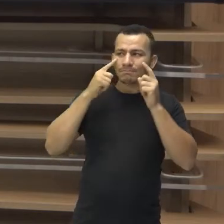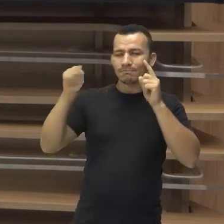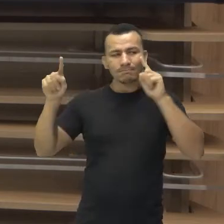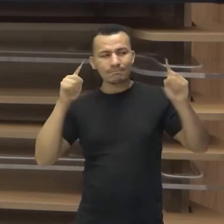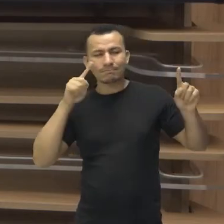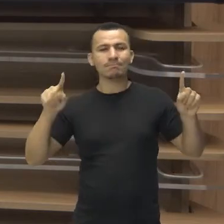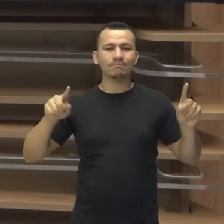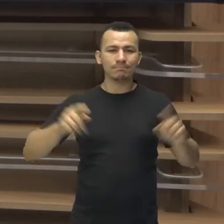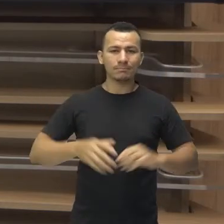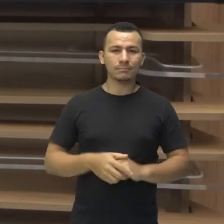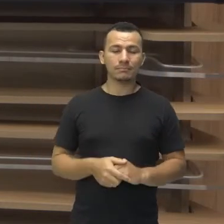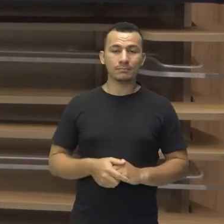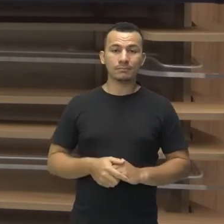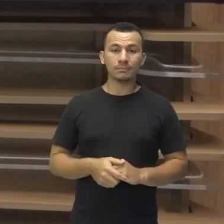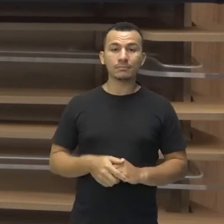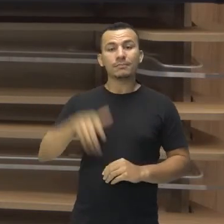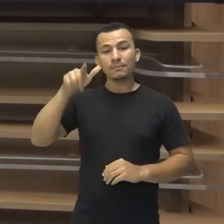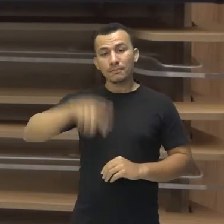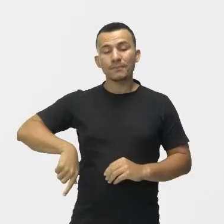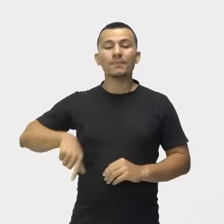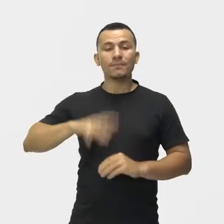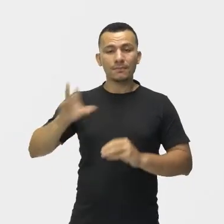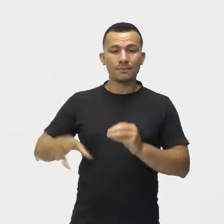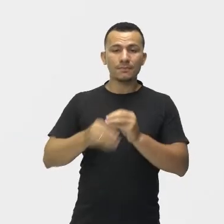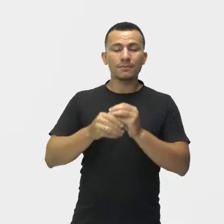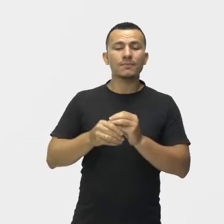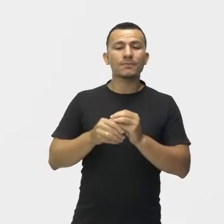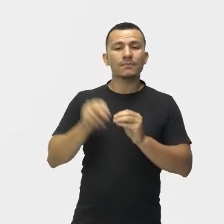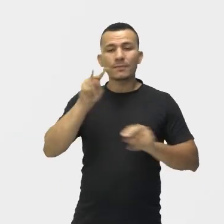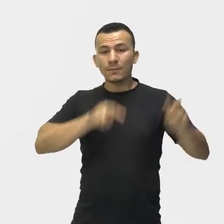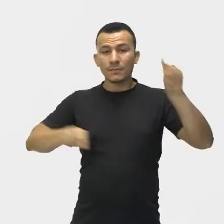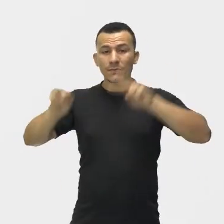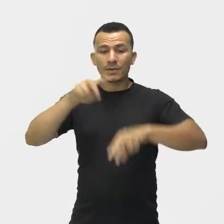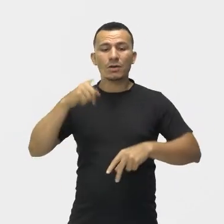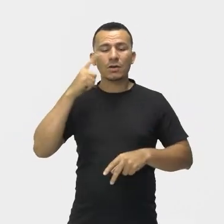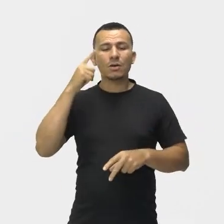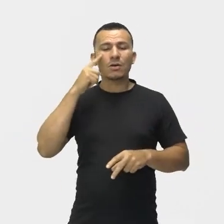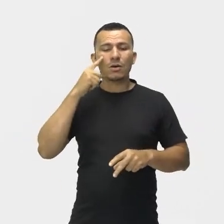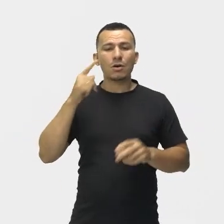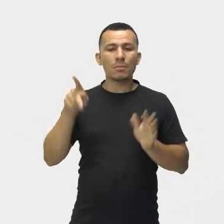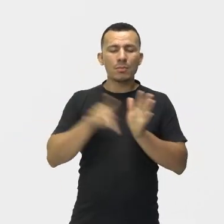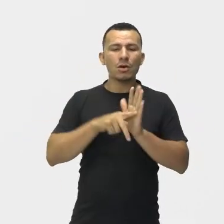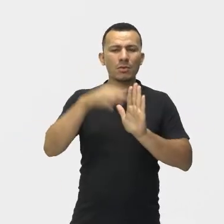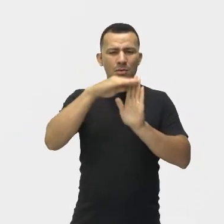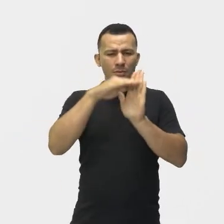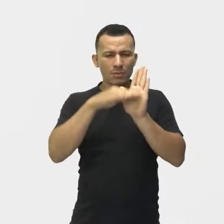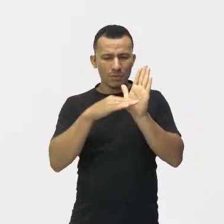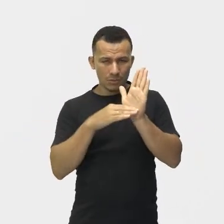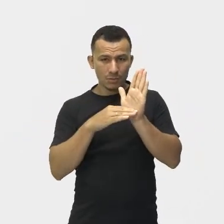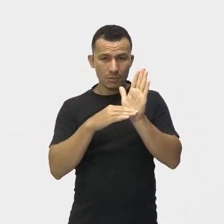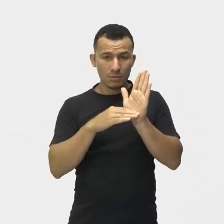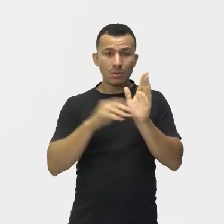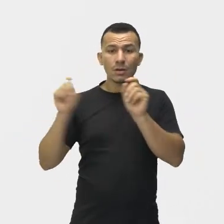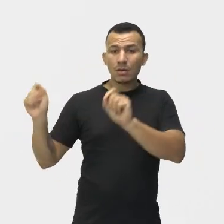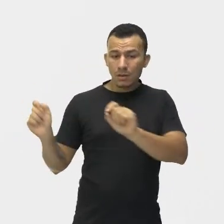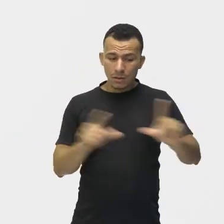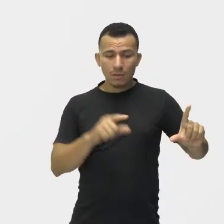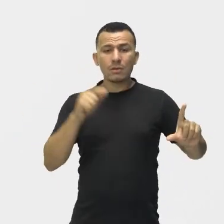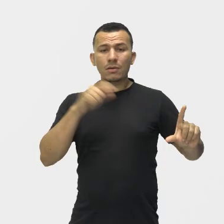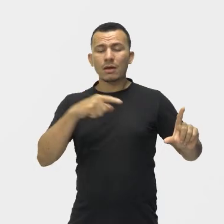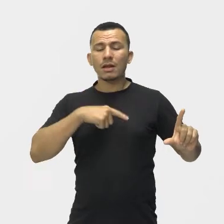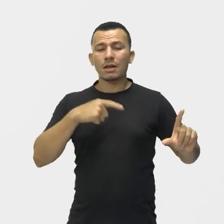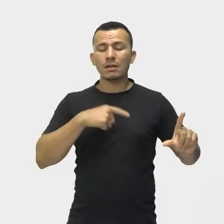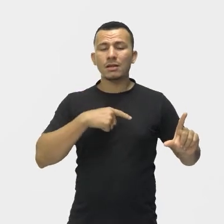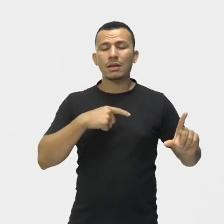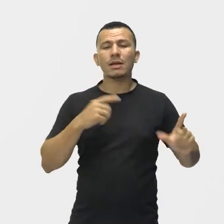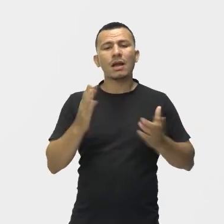imagens. Ainda sobre a visão, nós temos ali uma imagem, né, mostrando ali o esquema do nosso olho humano, e nas imagens a seguir a gente observa aí,